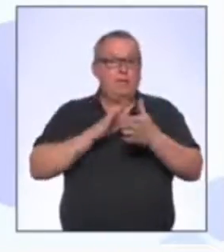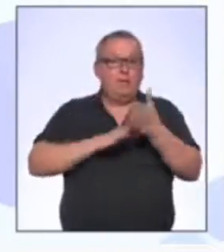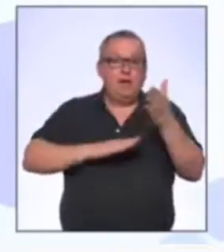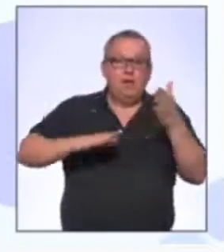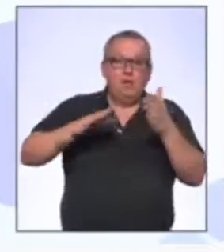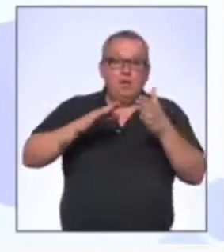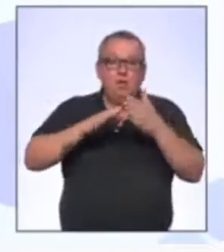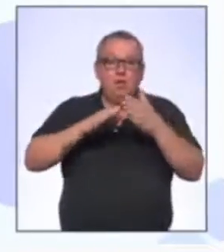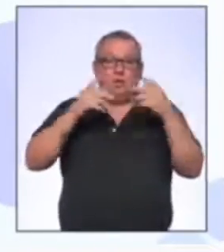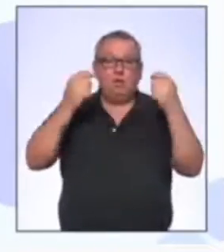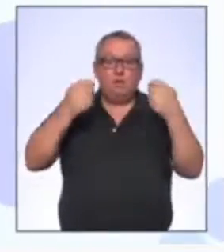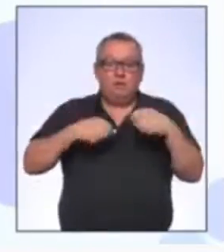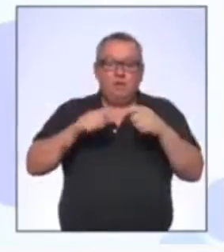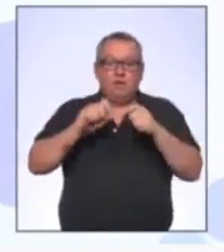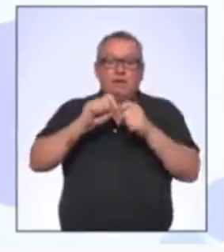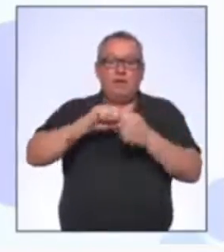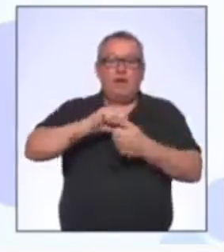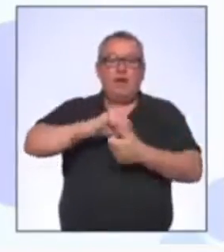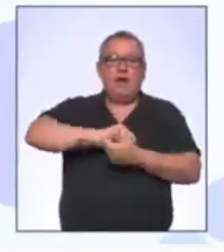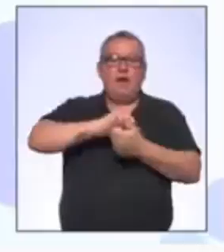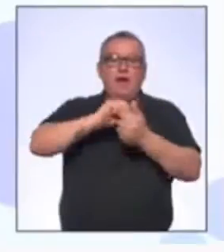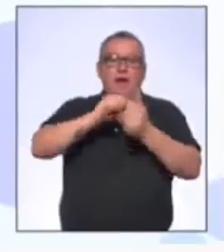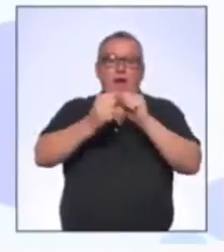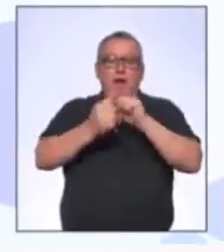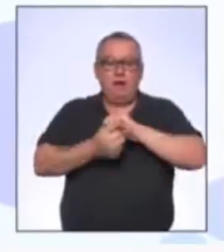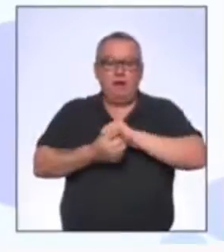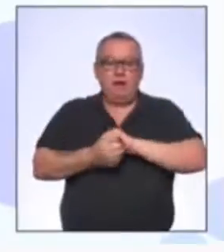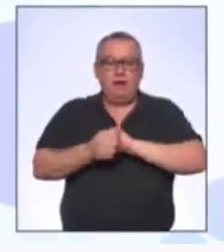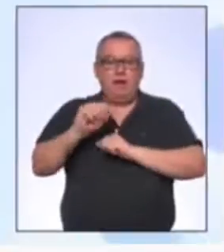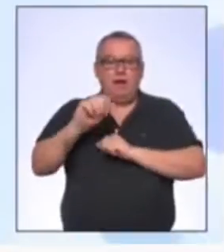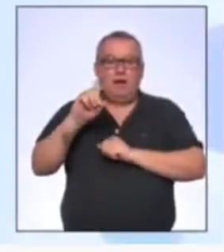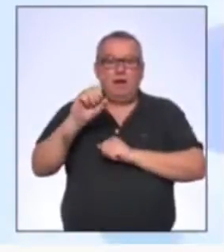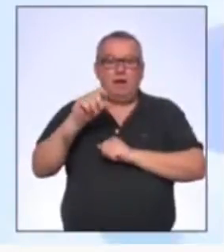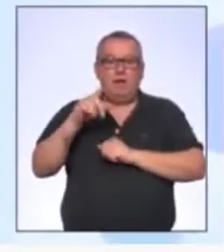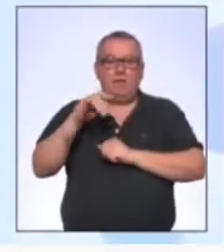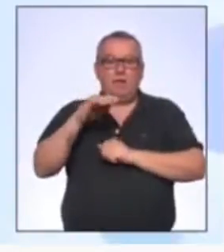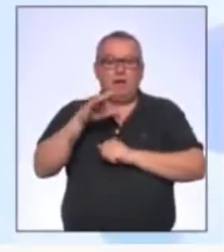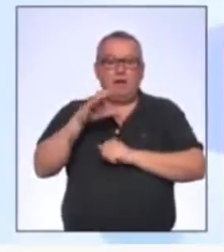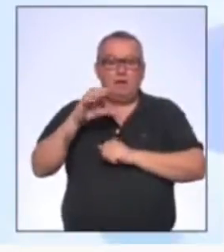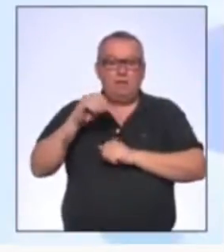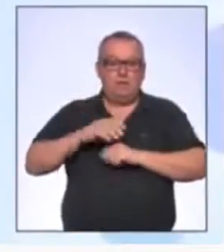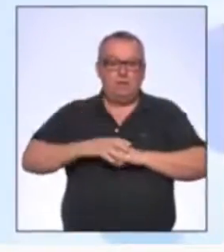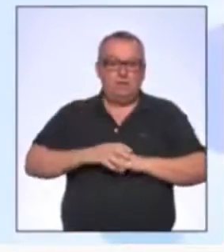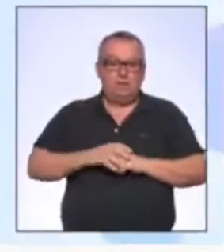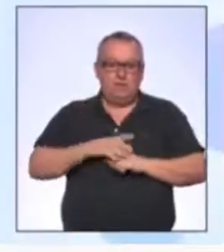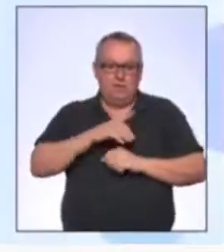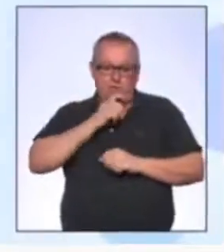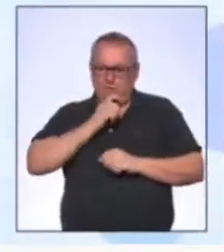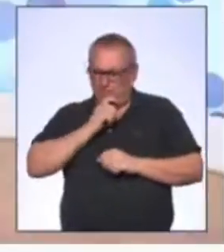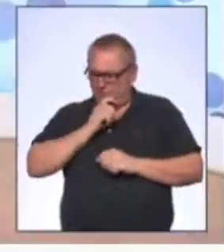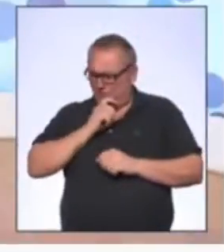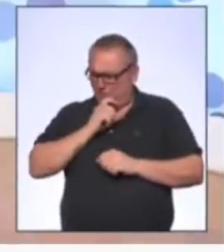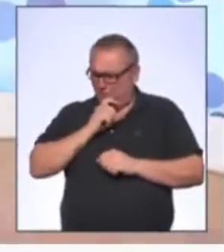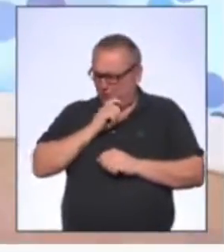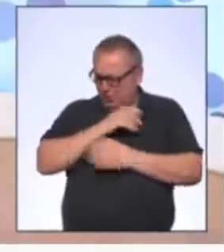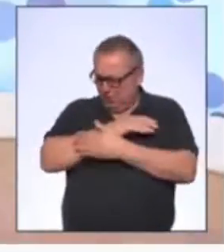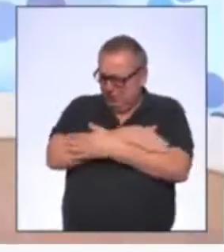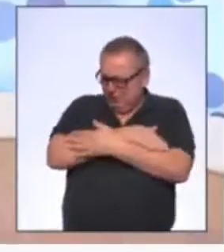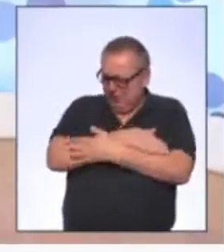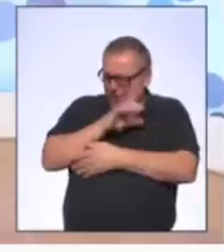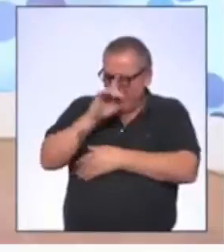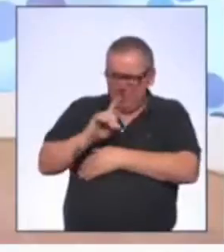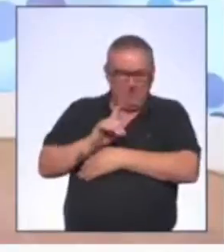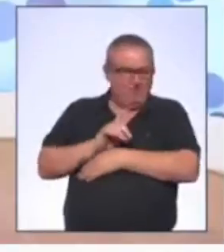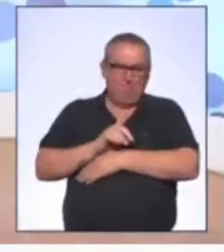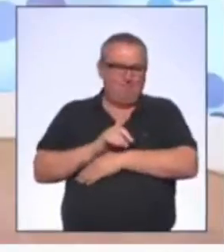elas nós vamos conseguir fazer uma adaptação tá bom mara frio é deficiência não jeito não